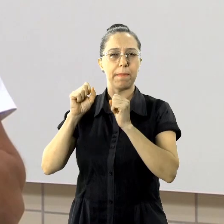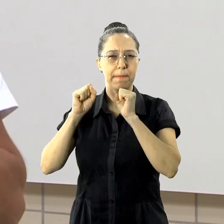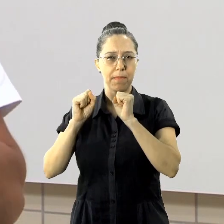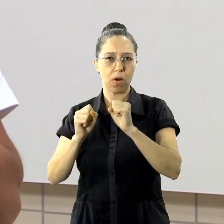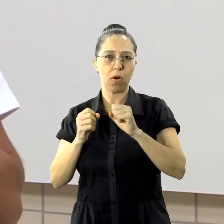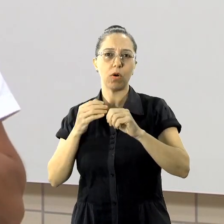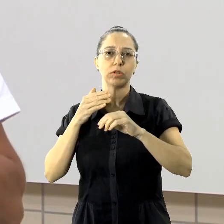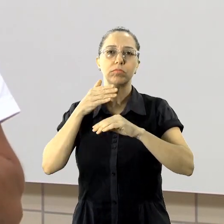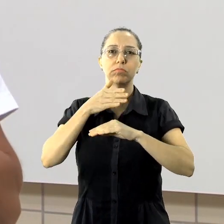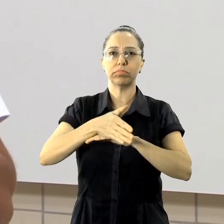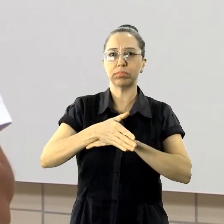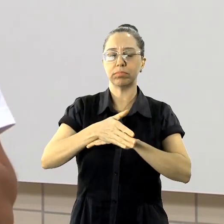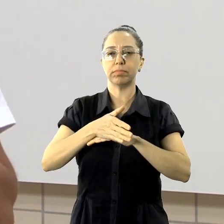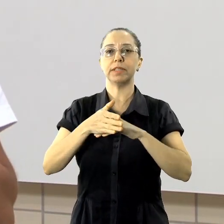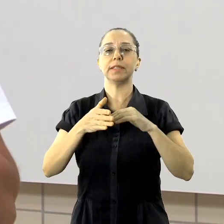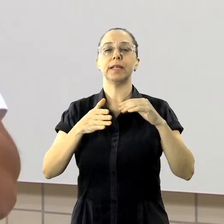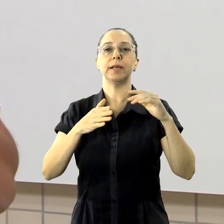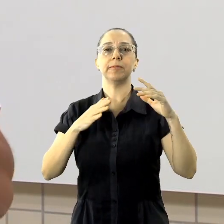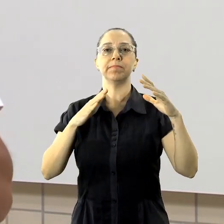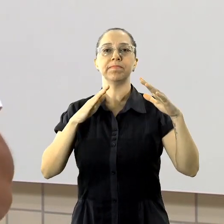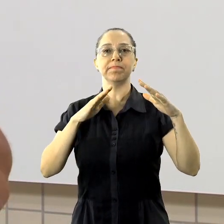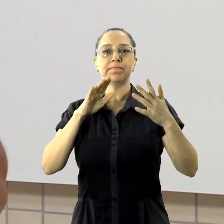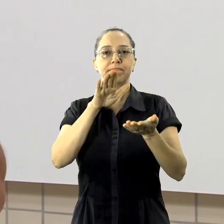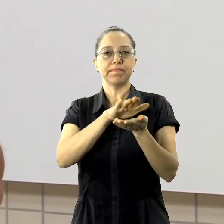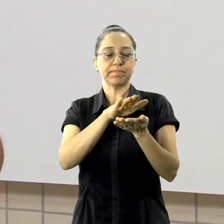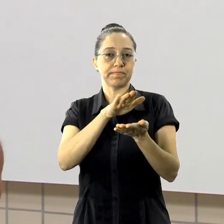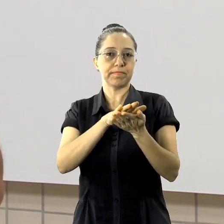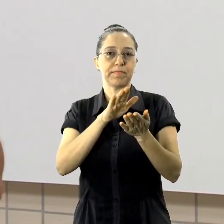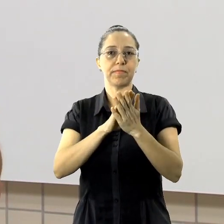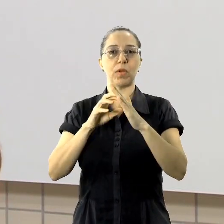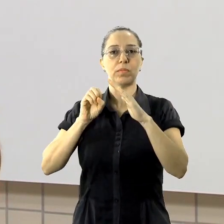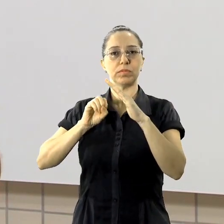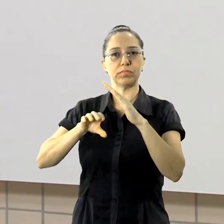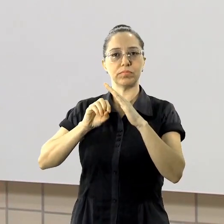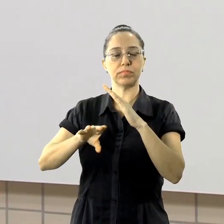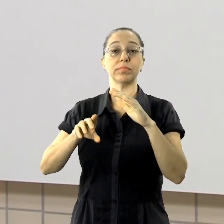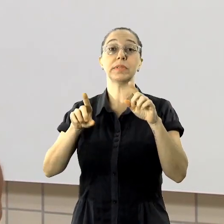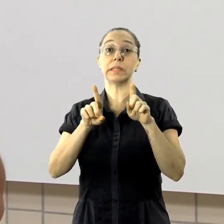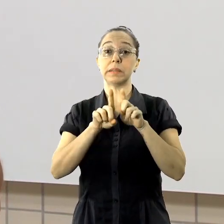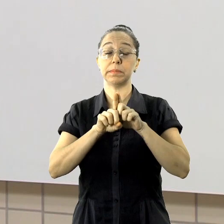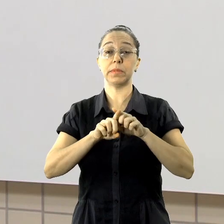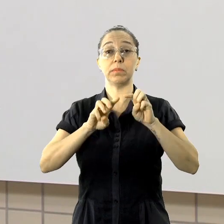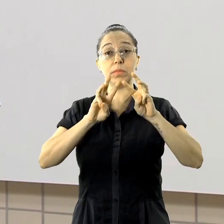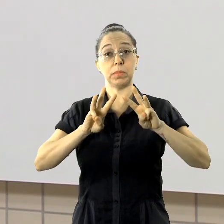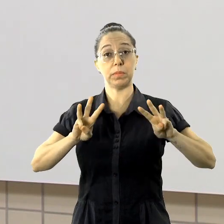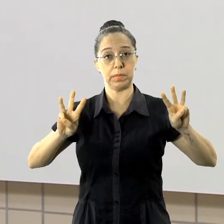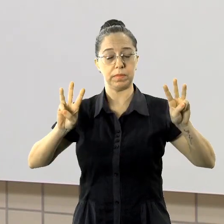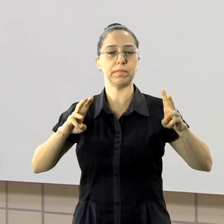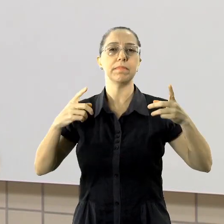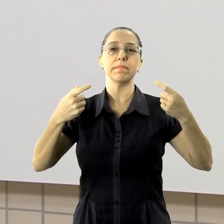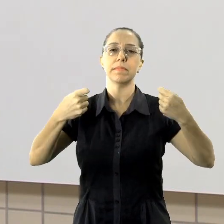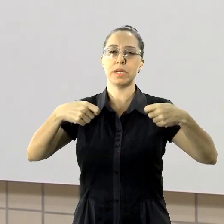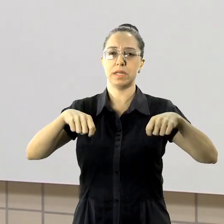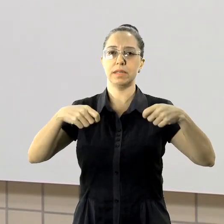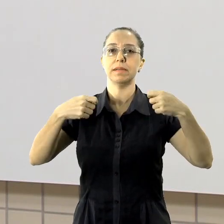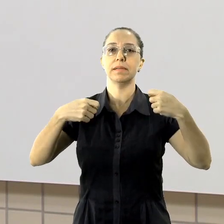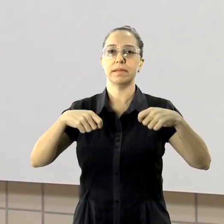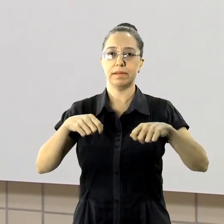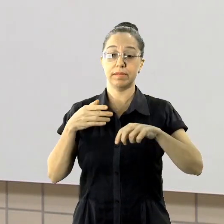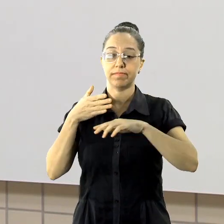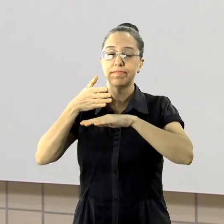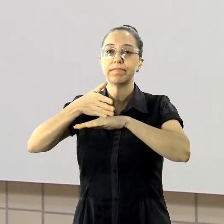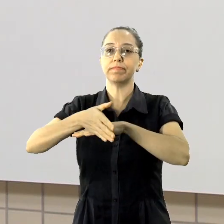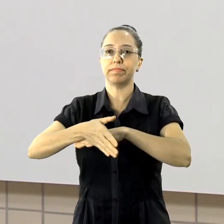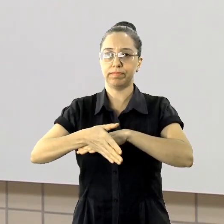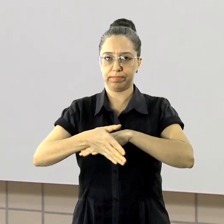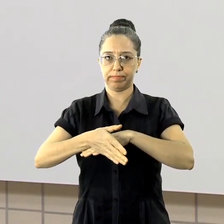School. Acesse também o nosso portal, educaçãopalmas.com.br. Bom, como não tem C cedilha e nem tio,